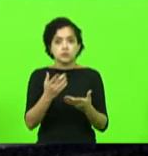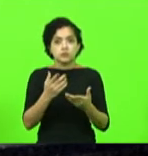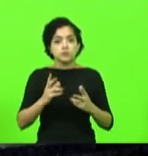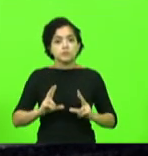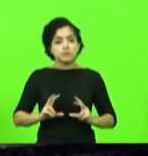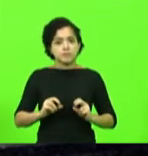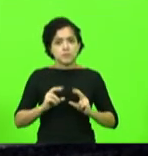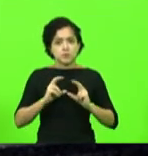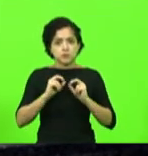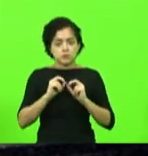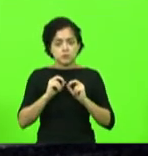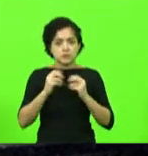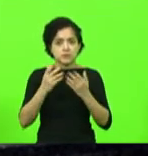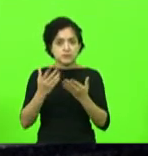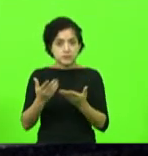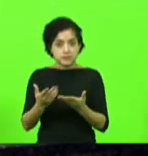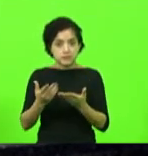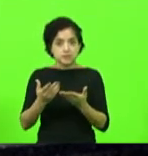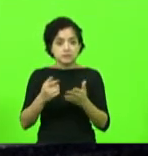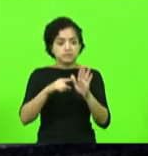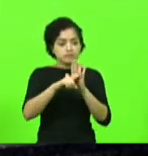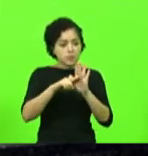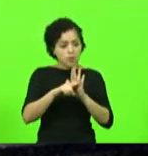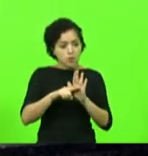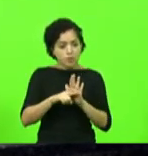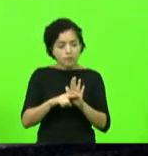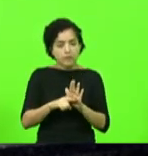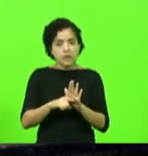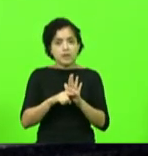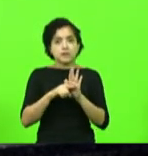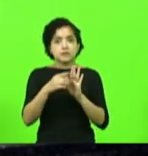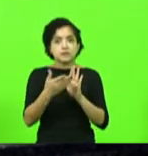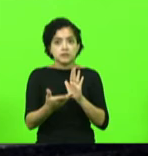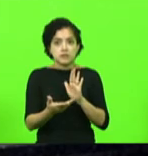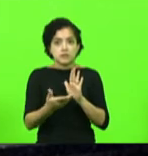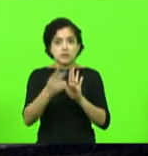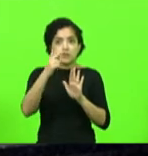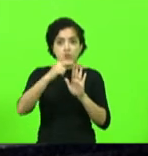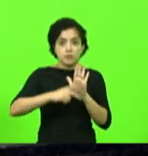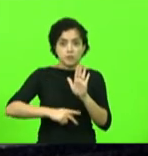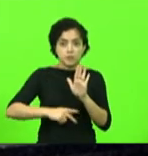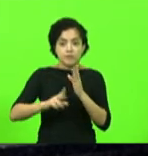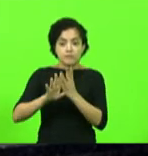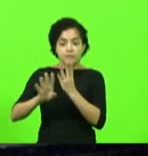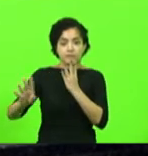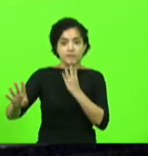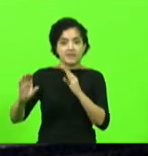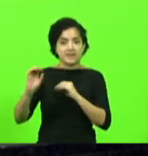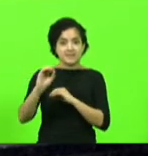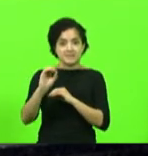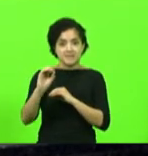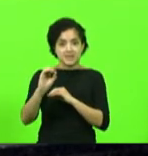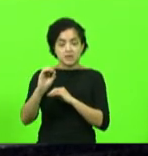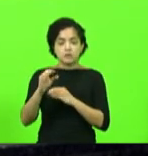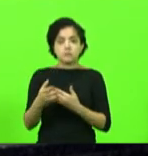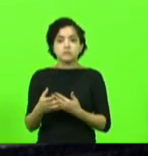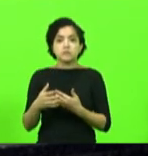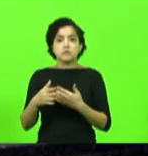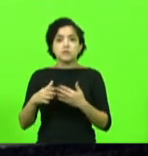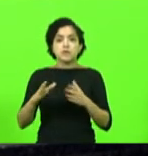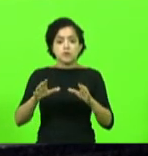câncer, ofertas de exames, como o projeto Fila Zero e mutirão